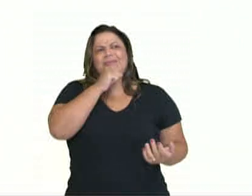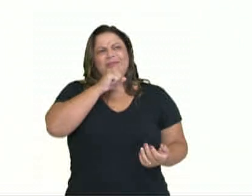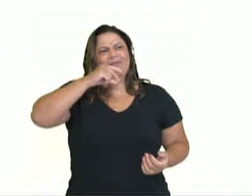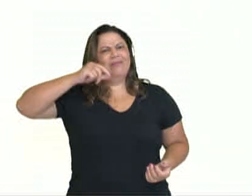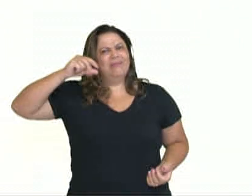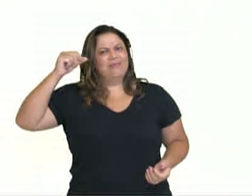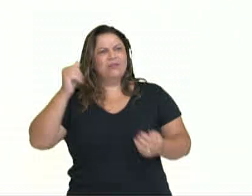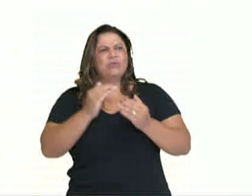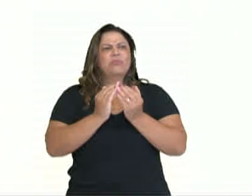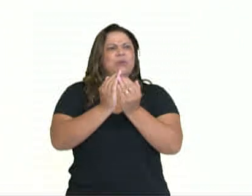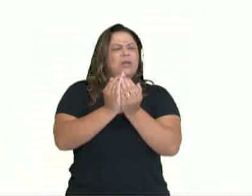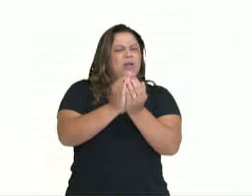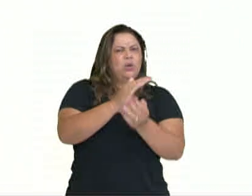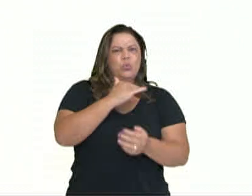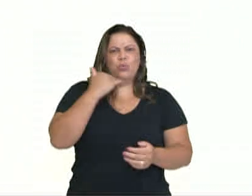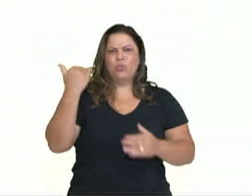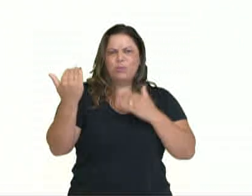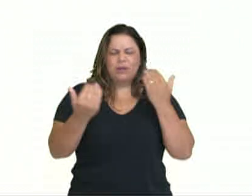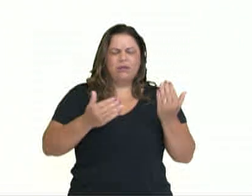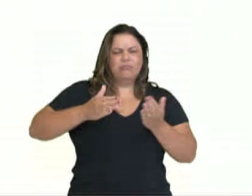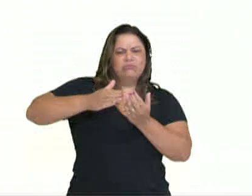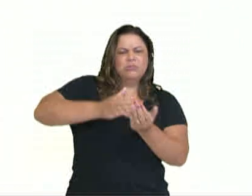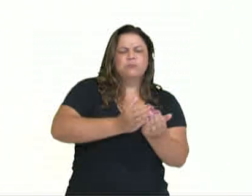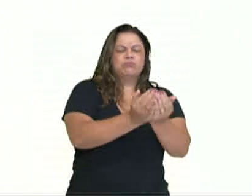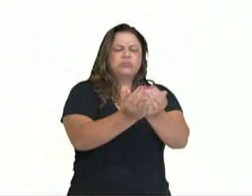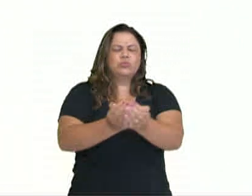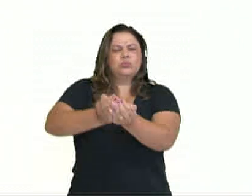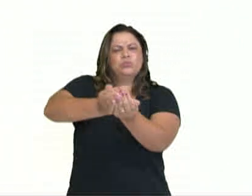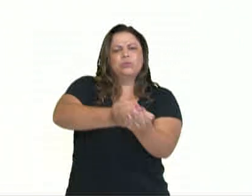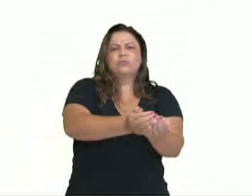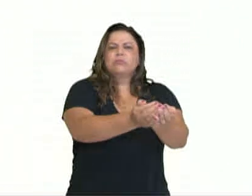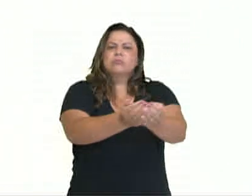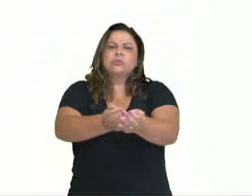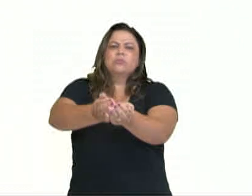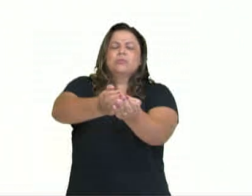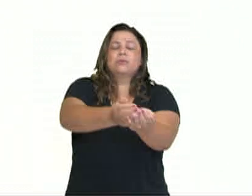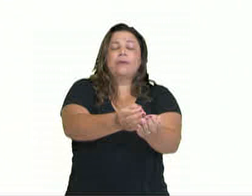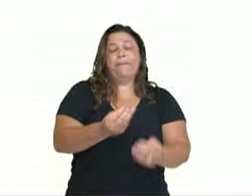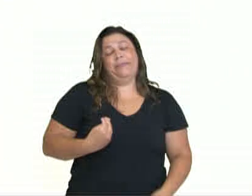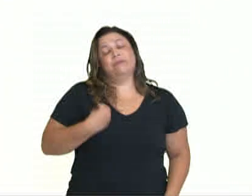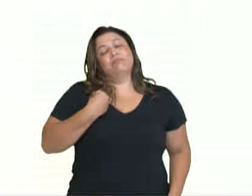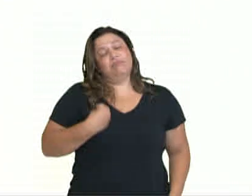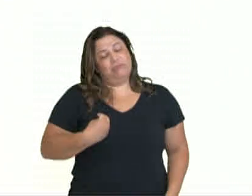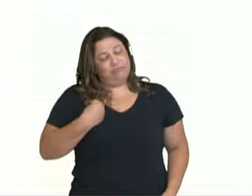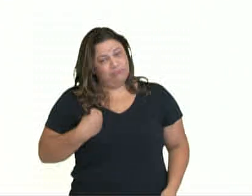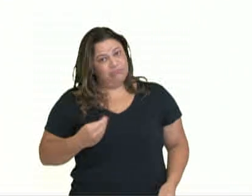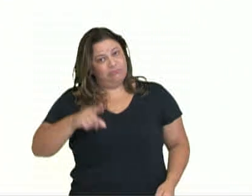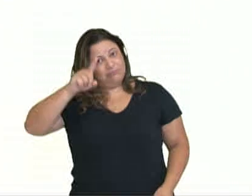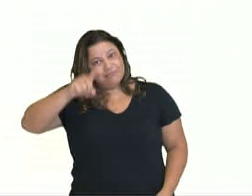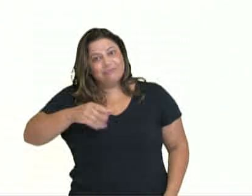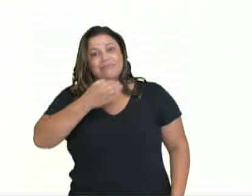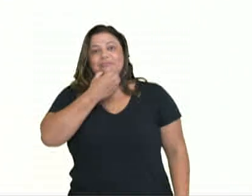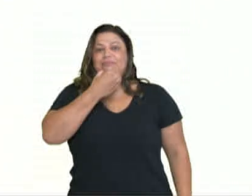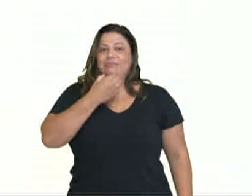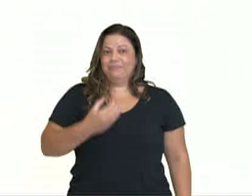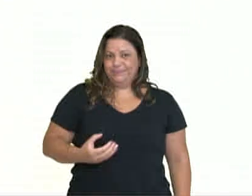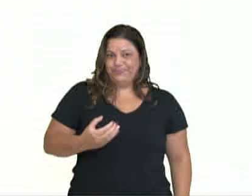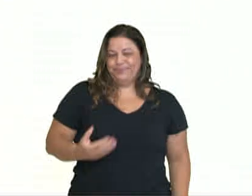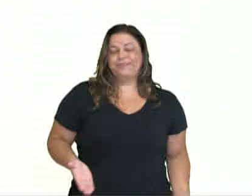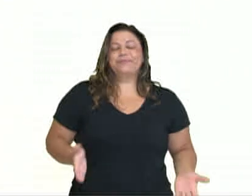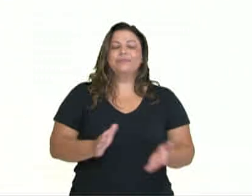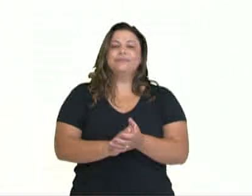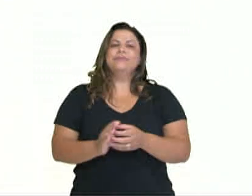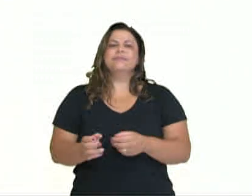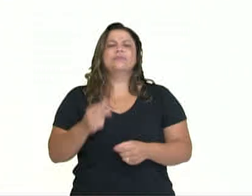mortos, deslizando na escuridão. Contudo, estávamos vivos e era Natal. Voltei-me